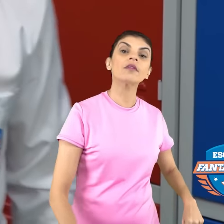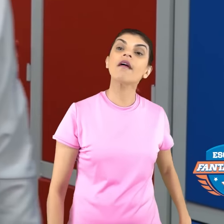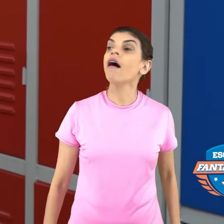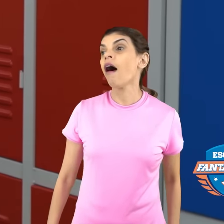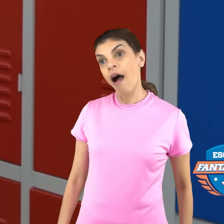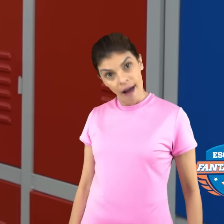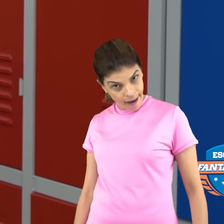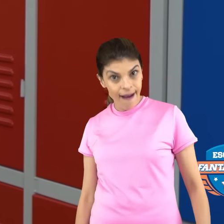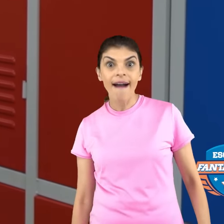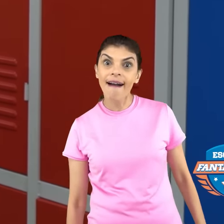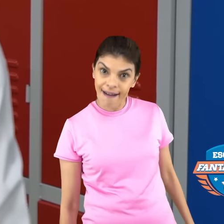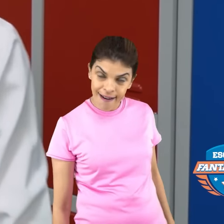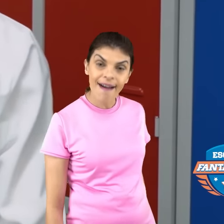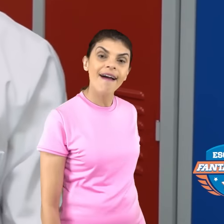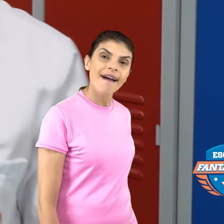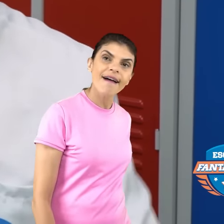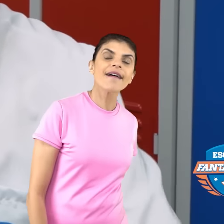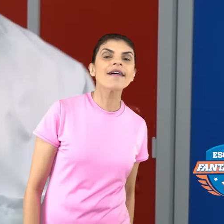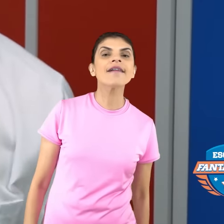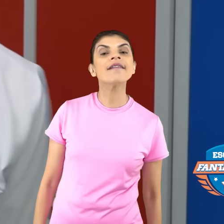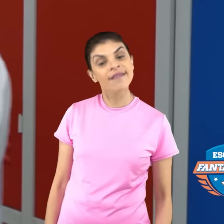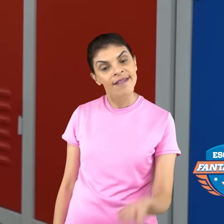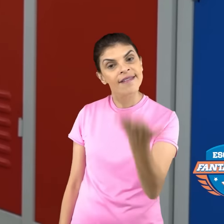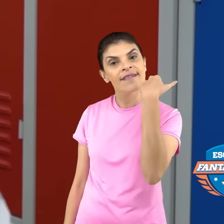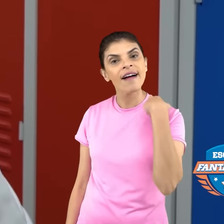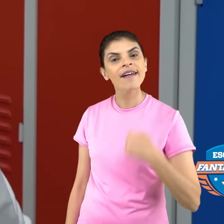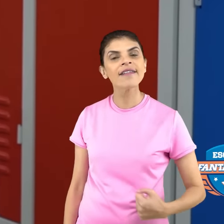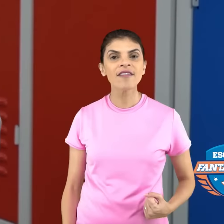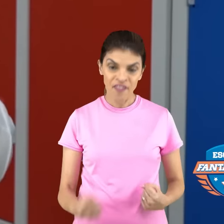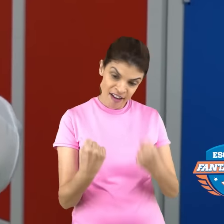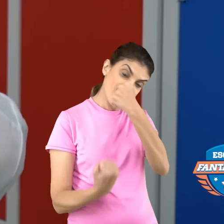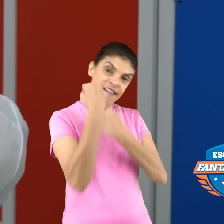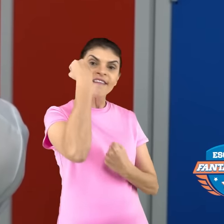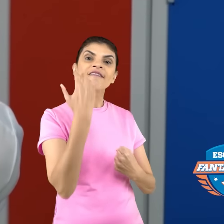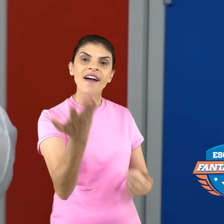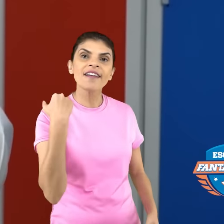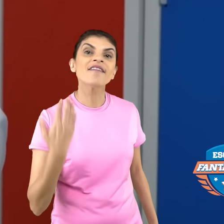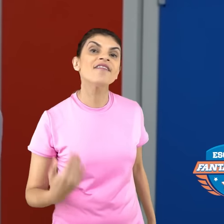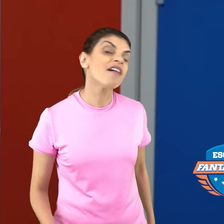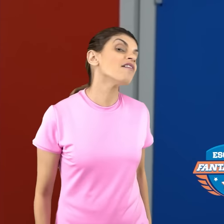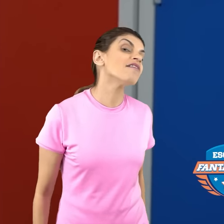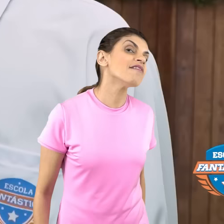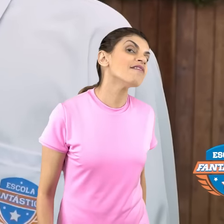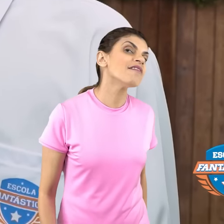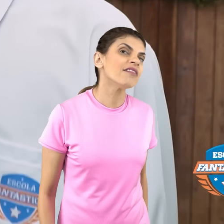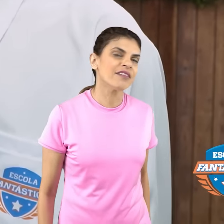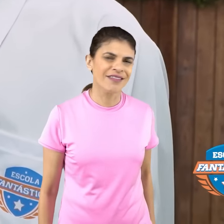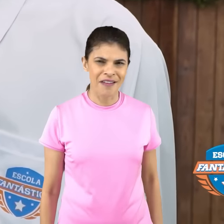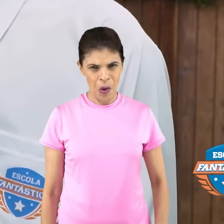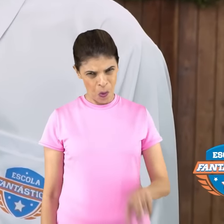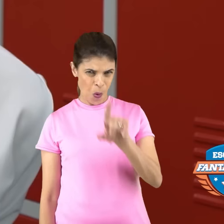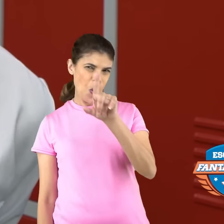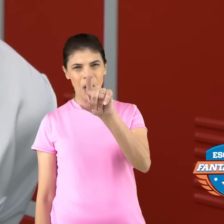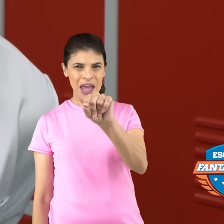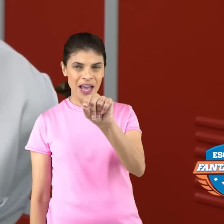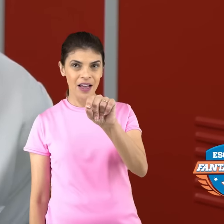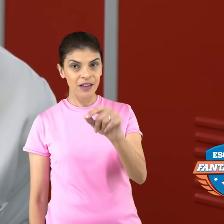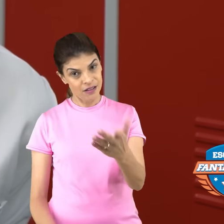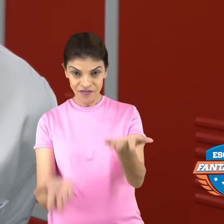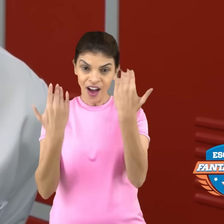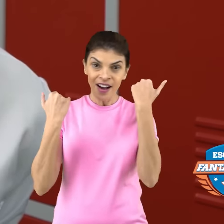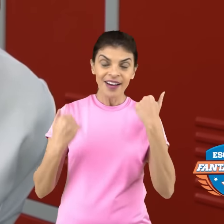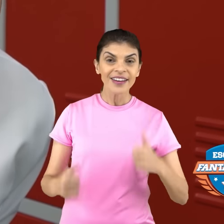Ah, é? Então pode me dar o seu melhor golpe. Vai. O quê? Ué,